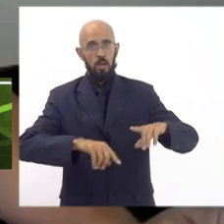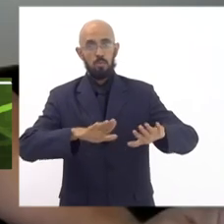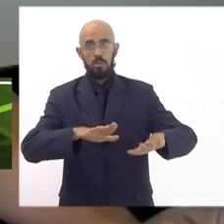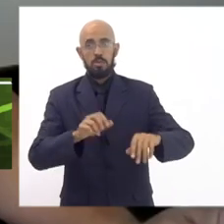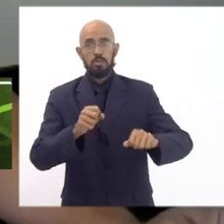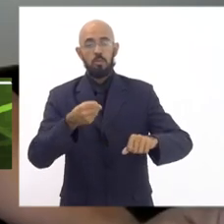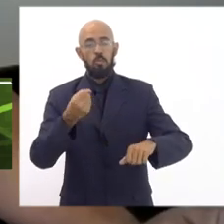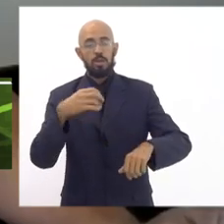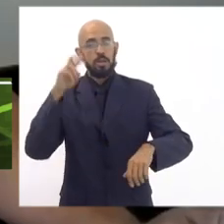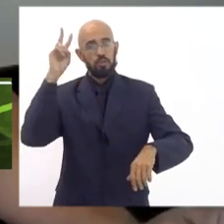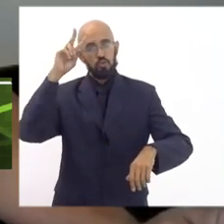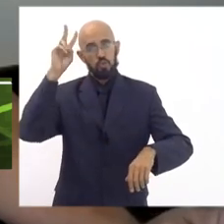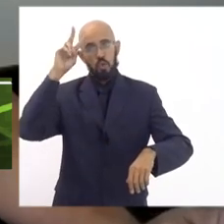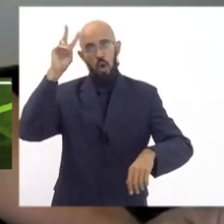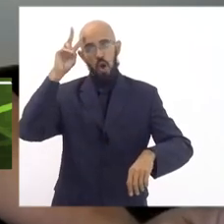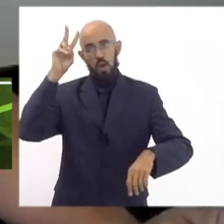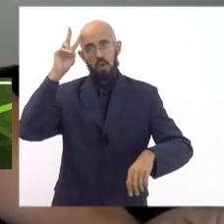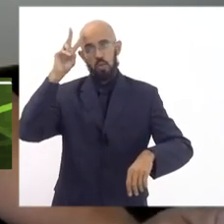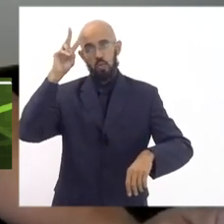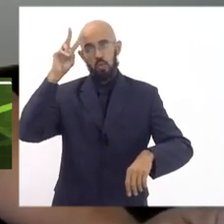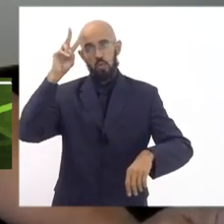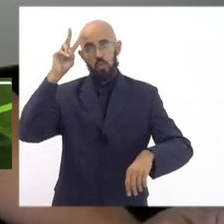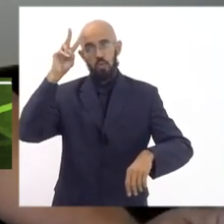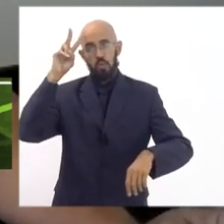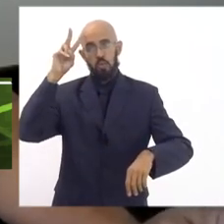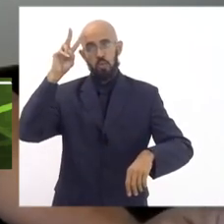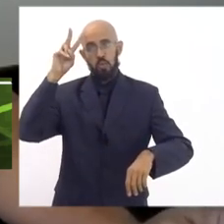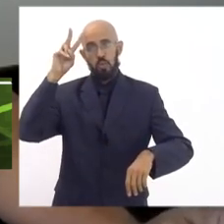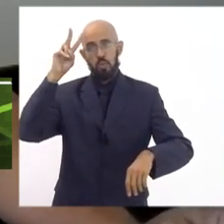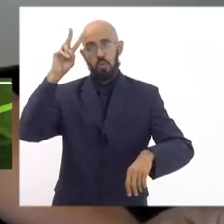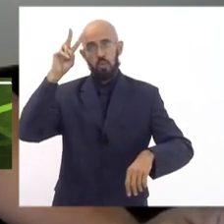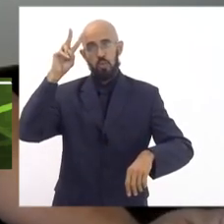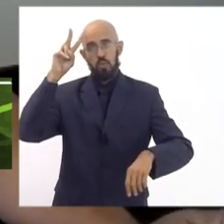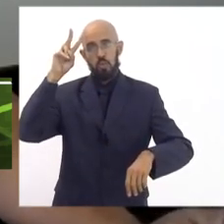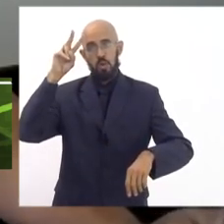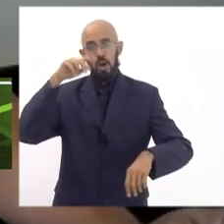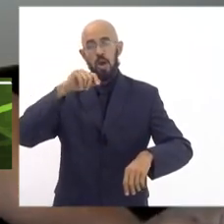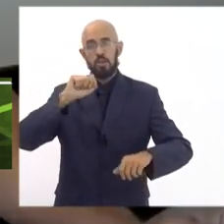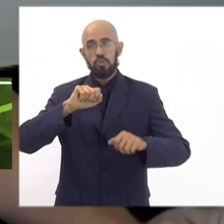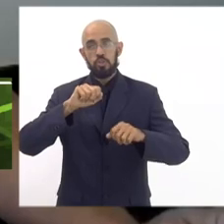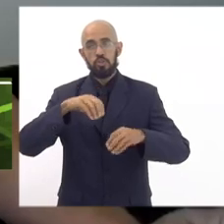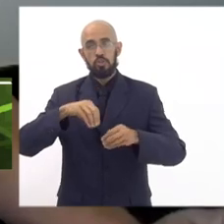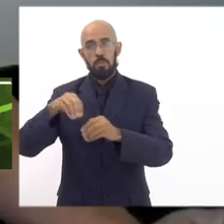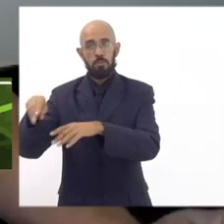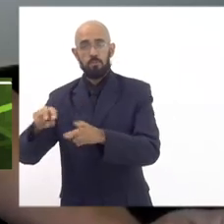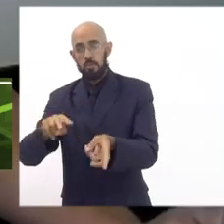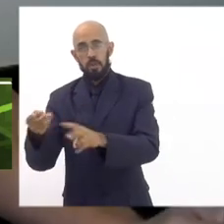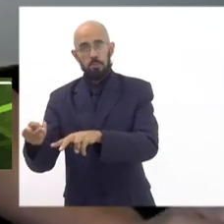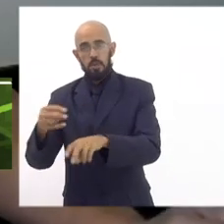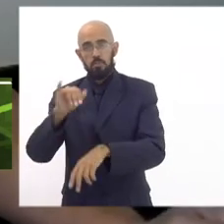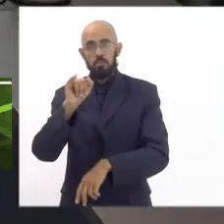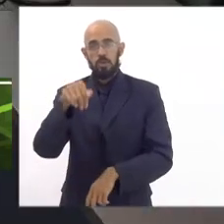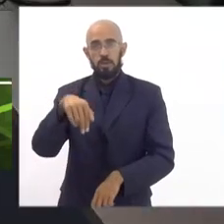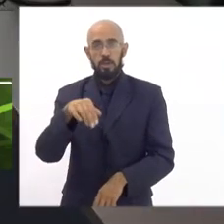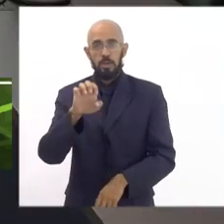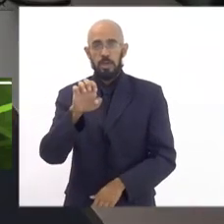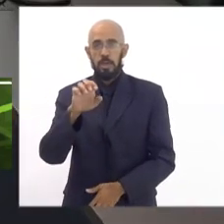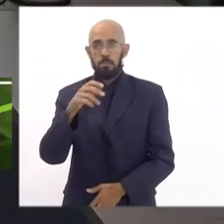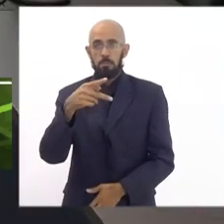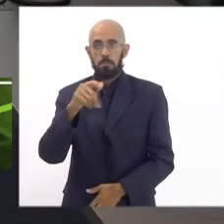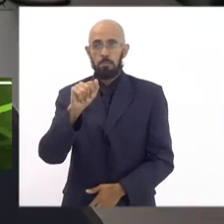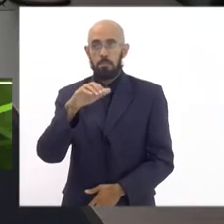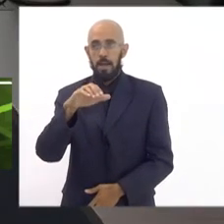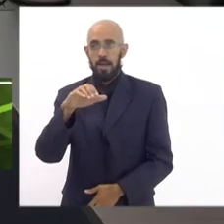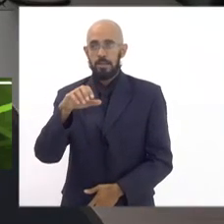é histórico, cultural, arquitetônico, enfim, a gente tem mandado para o INEPAC, sim. Eu vou sugerir, então, coloco em